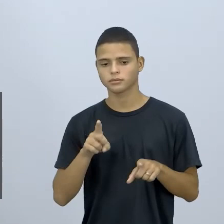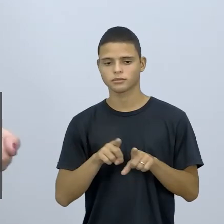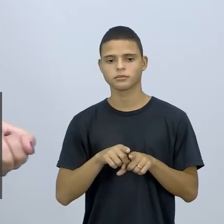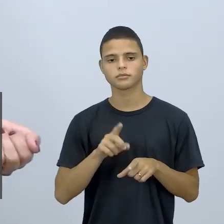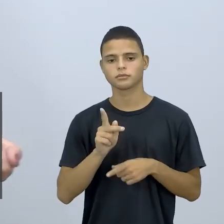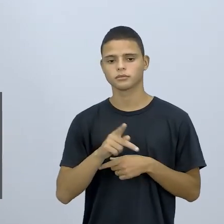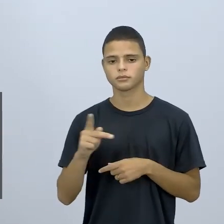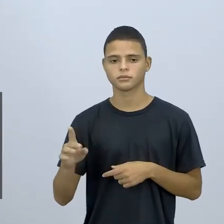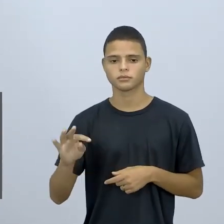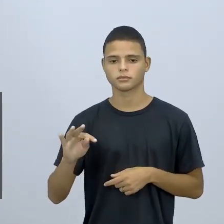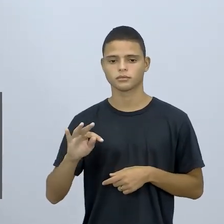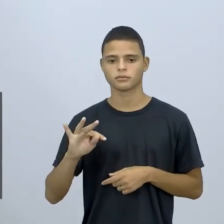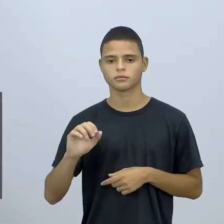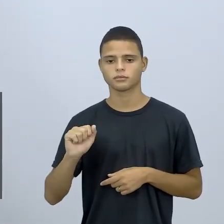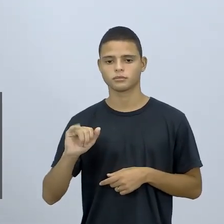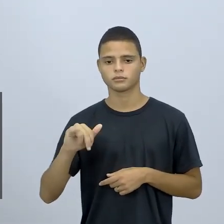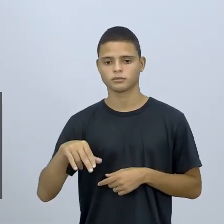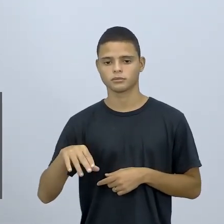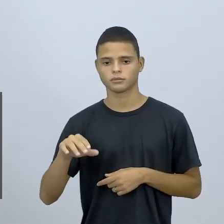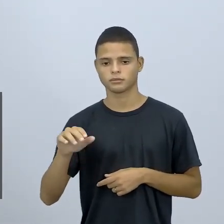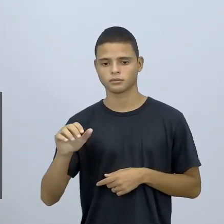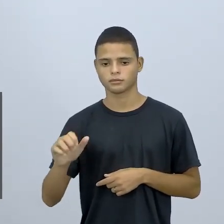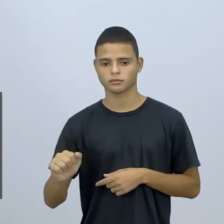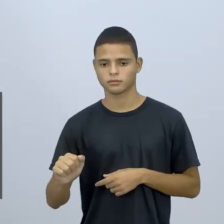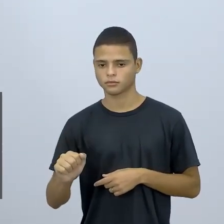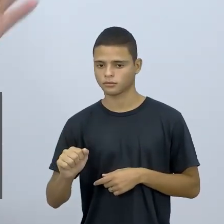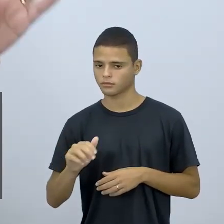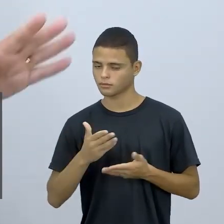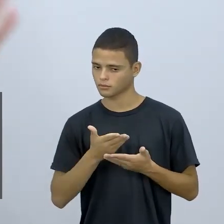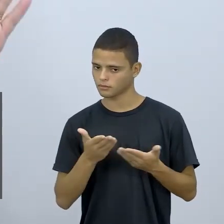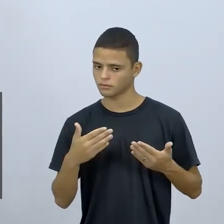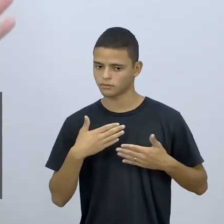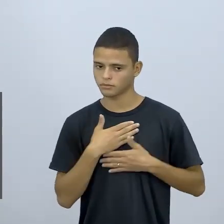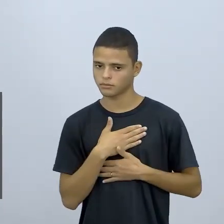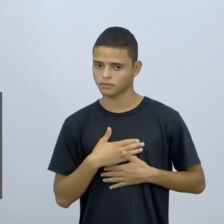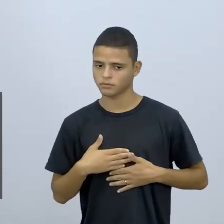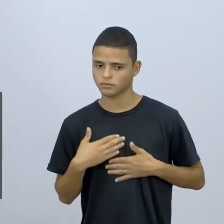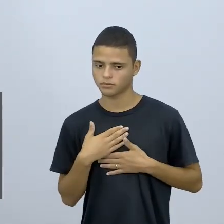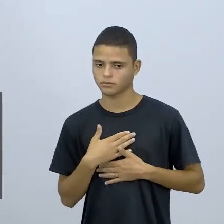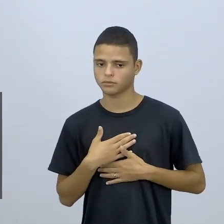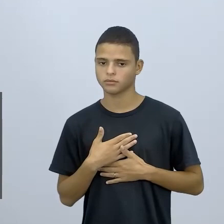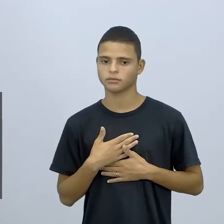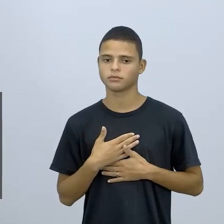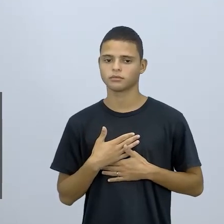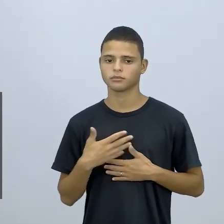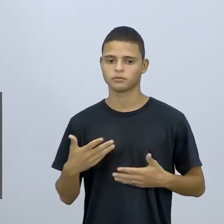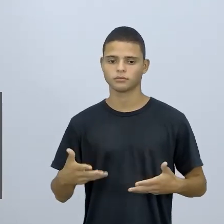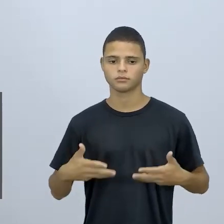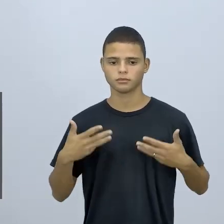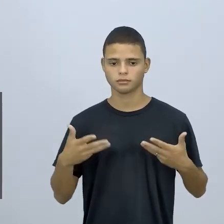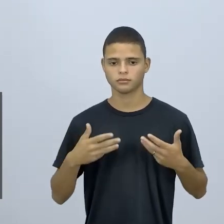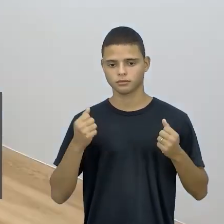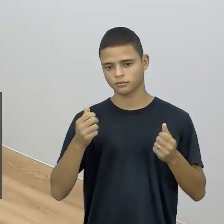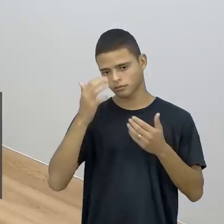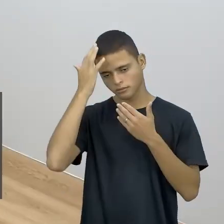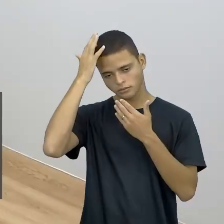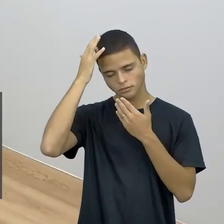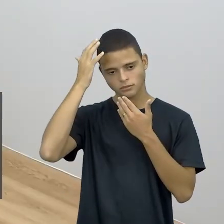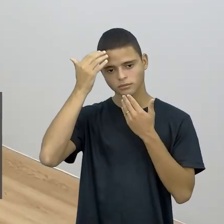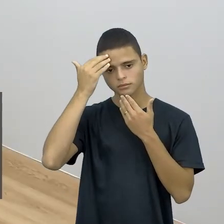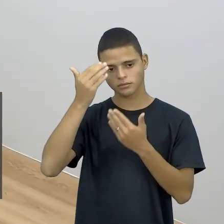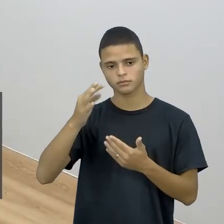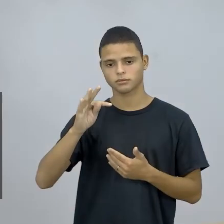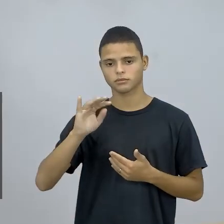da professora Tânia, vocês não vão se arrepender. Eu assisto, eu fico ligada ali. Tânia, muito